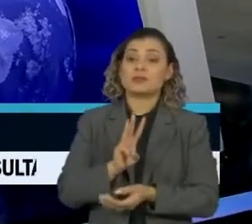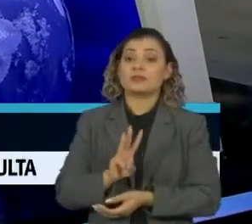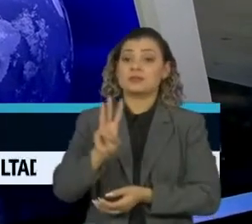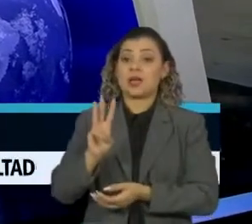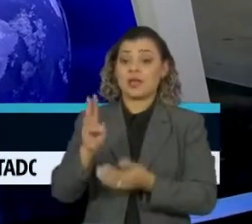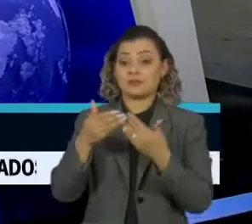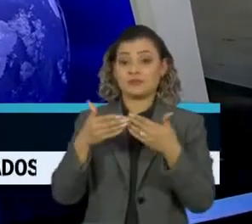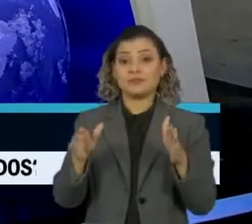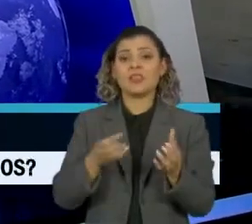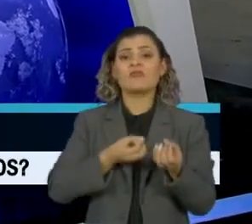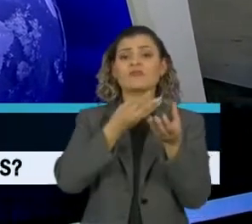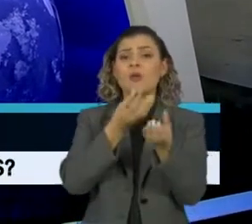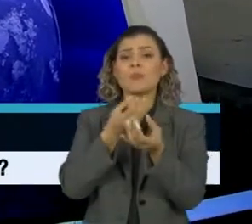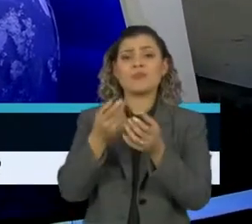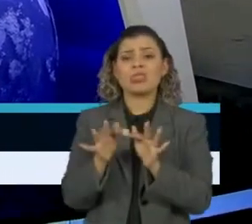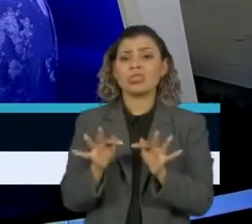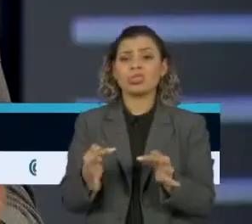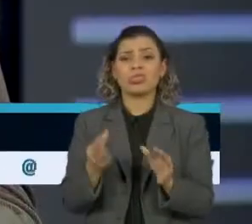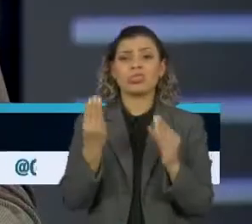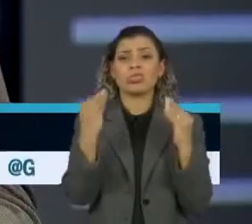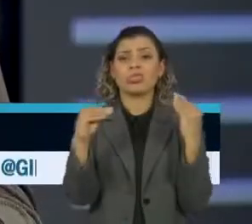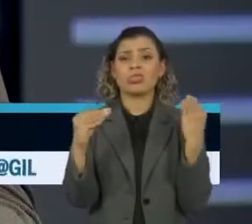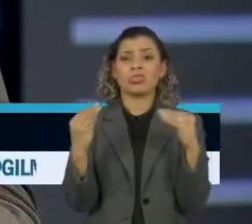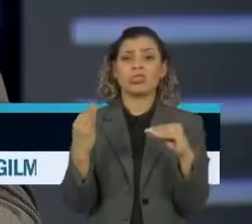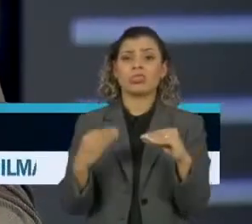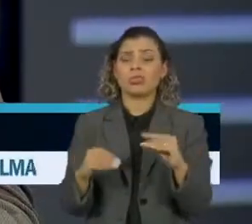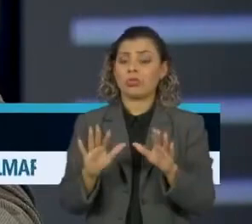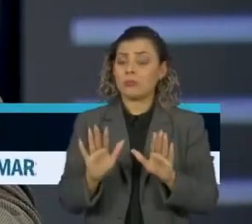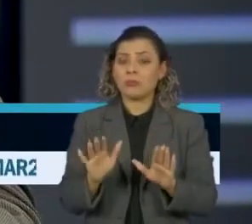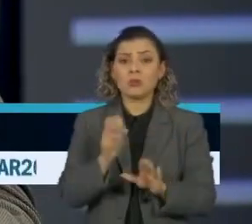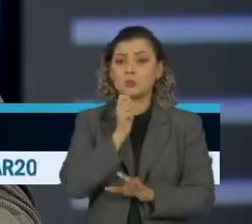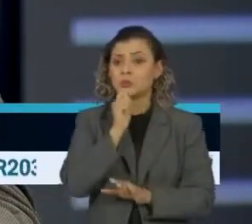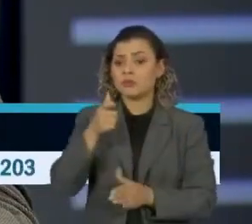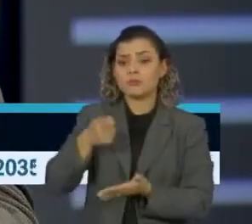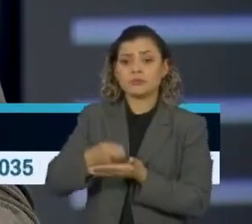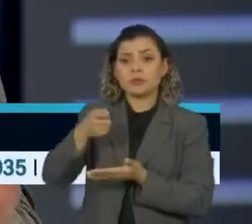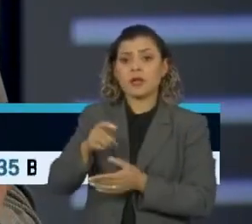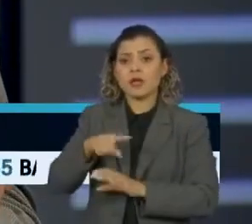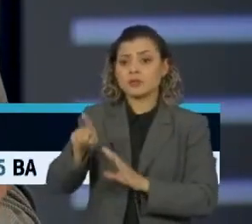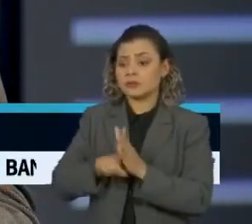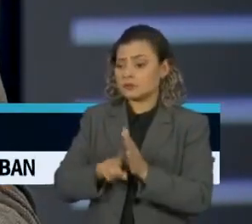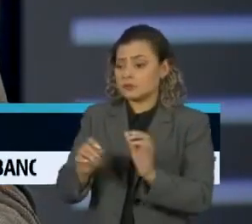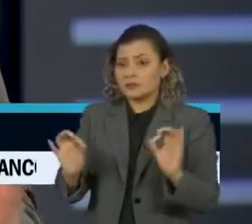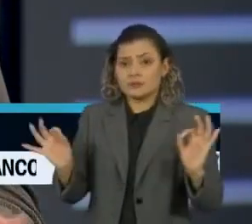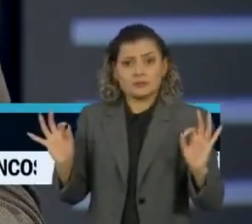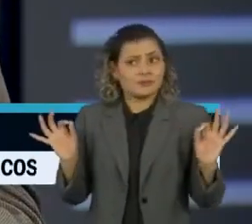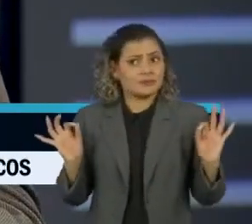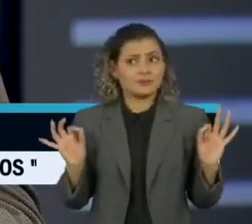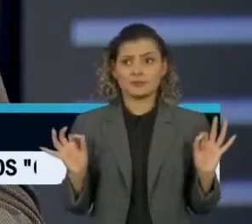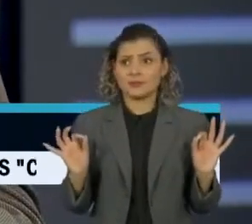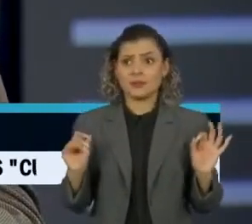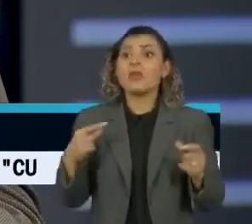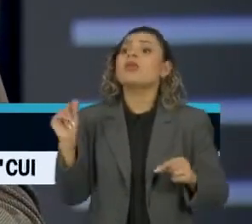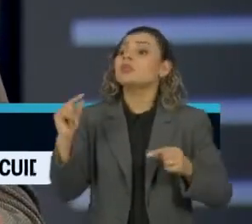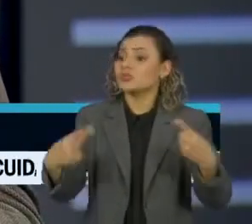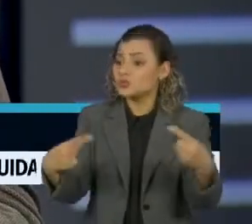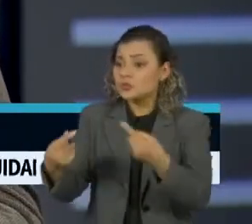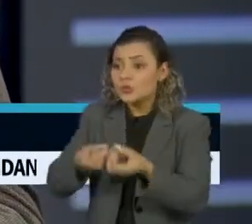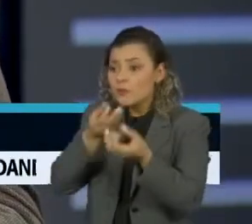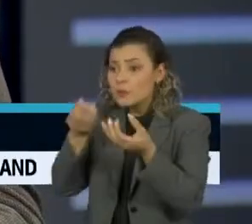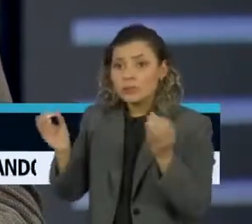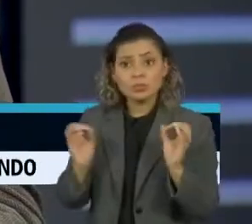e colocaram algumas informações lá, mas não passou por nenhum rigor científico. Ninguém discutiu esses